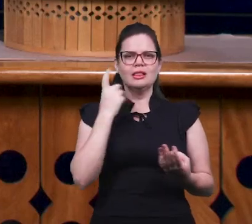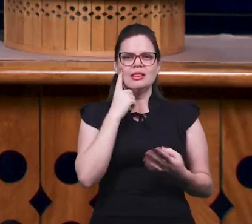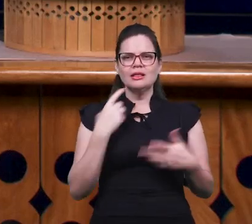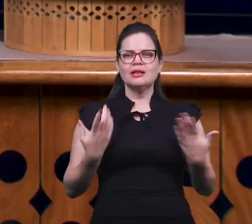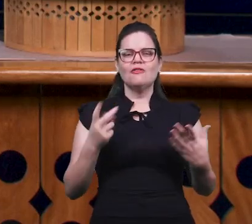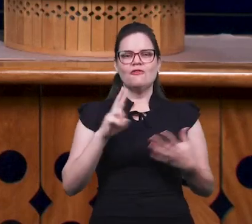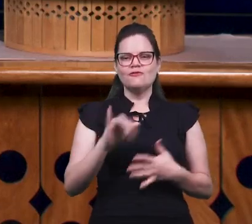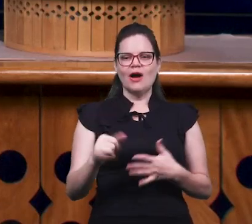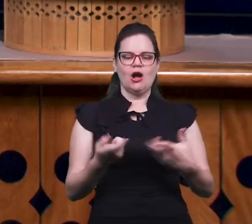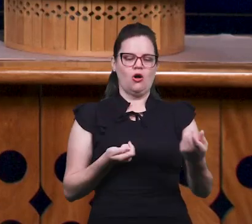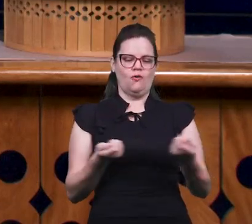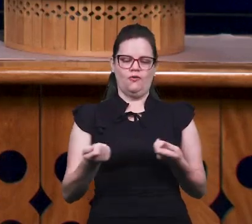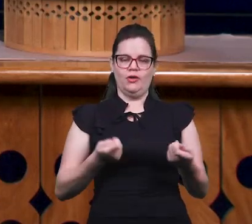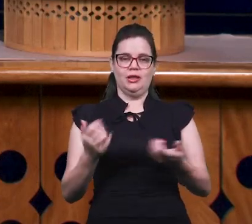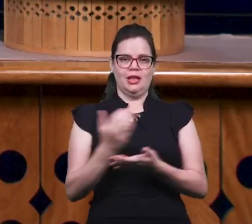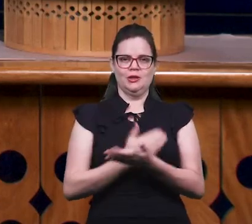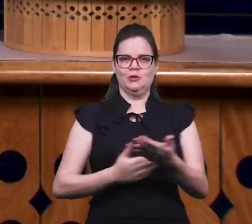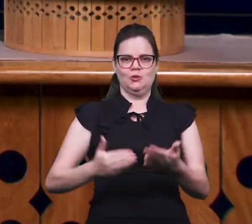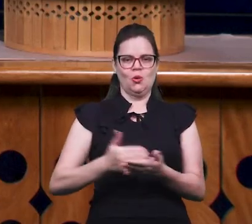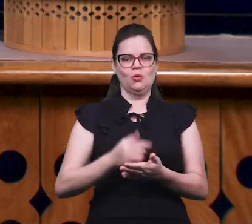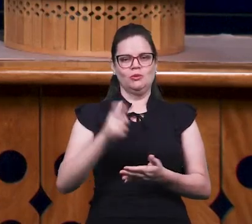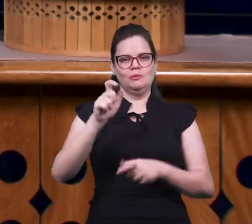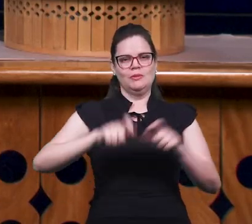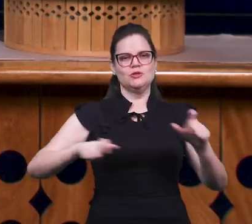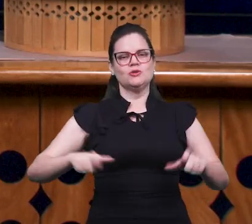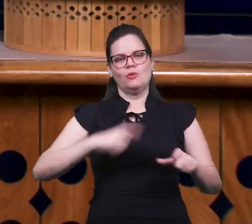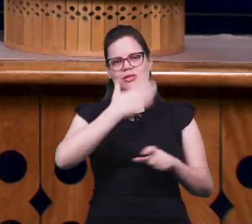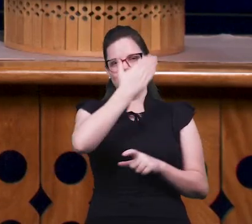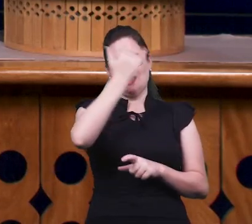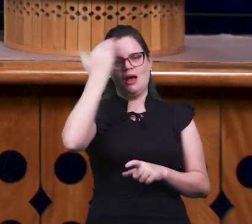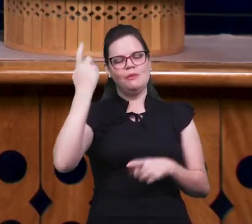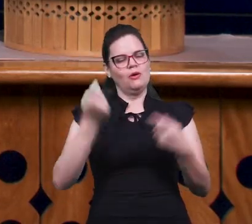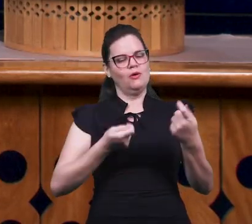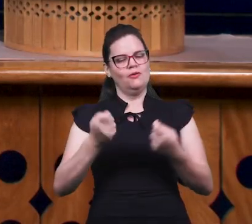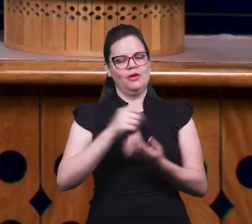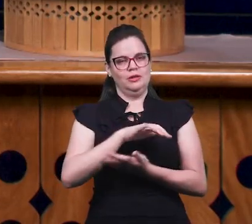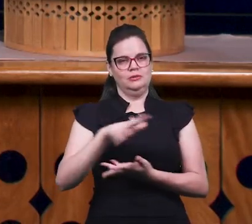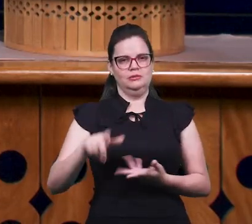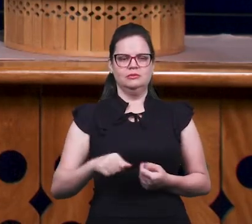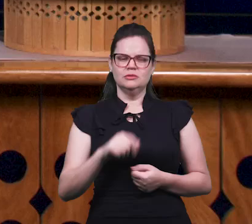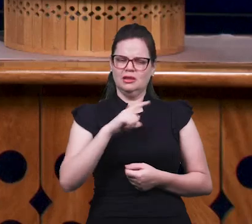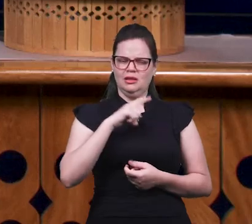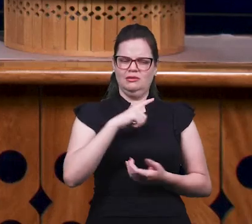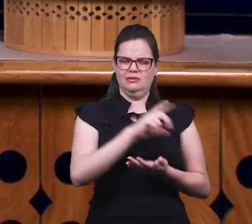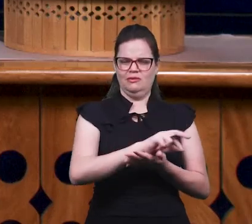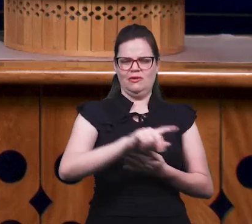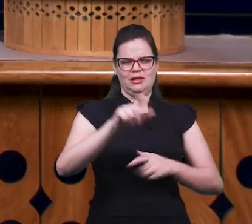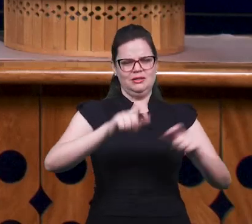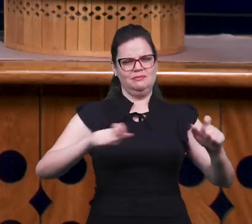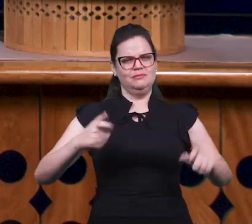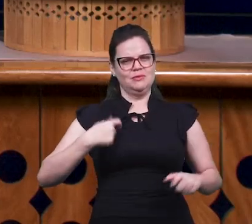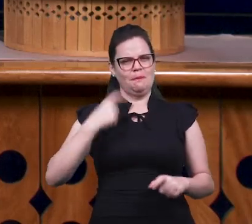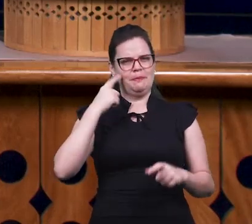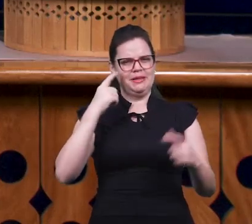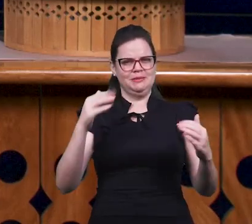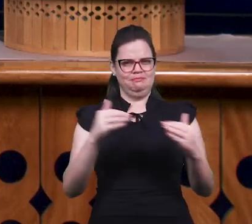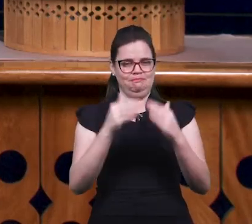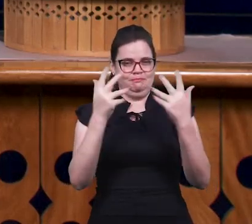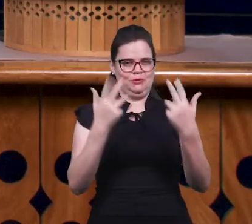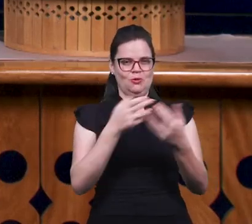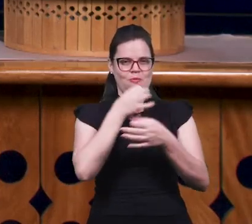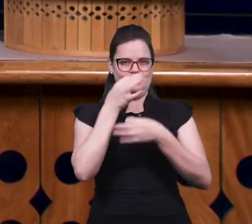mundo. Então esse é o pensamento que eles sempre tiveram, né? E muitos tiveram assim. Então, nós vemos o seguinte,